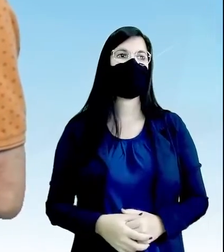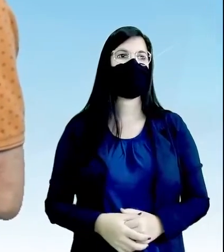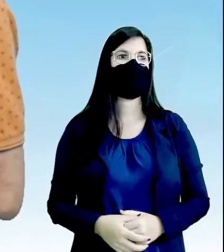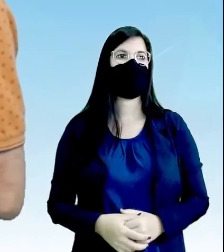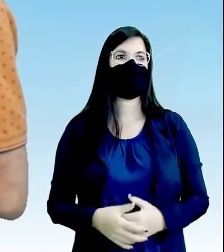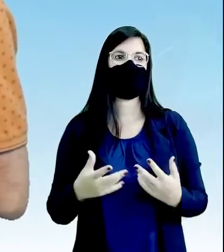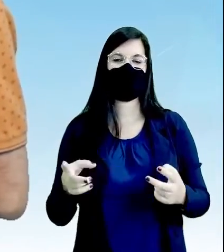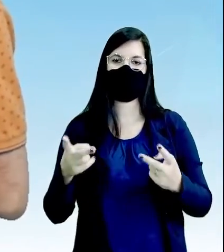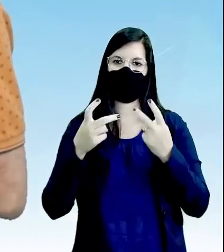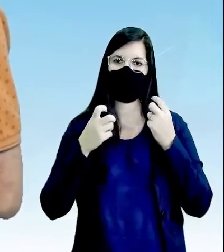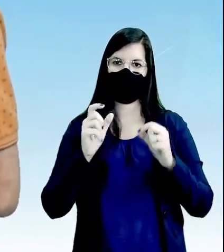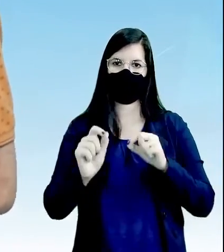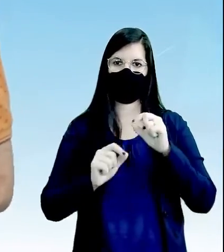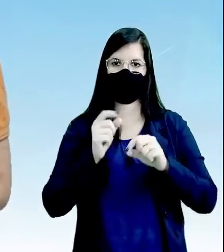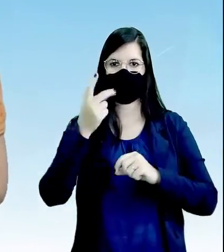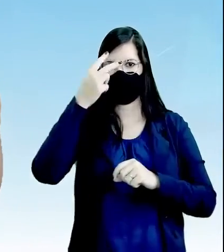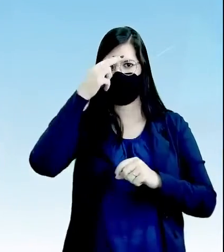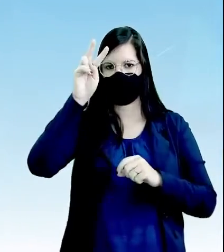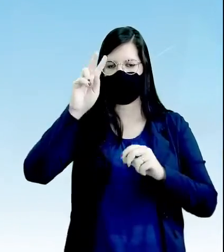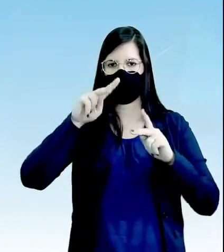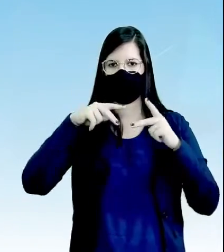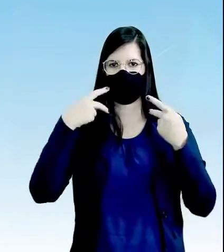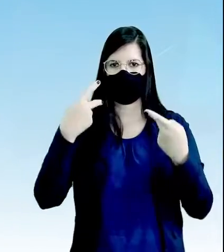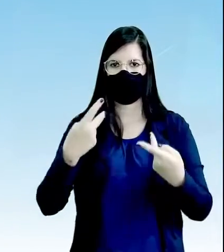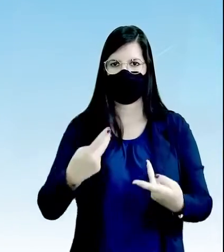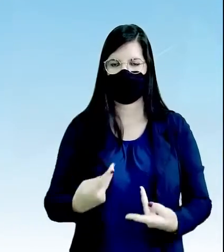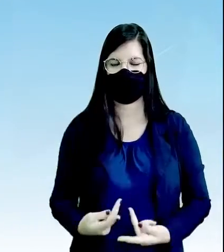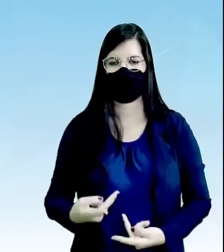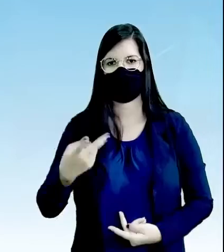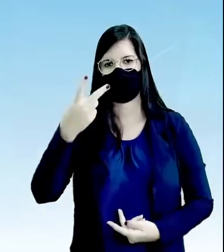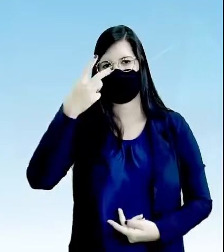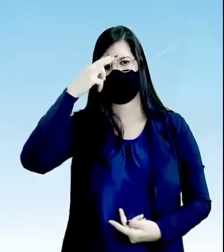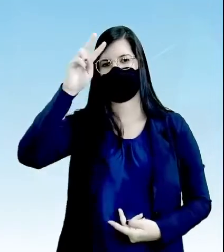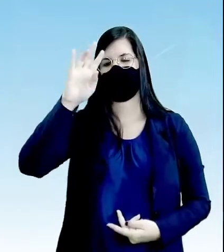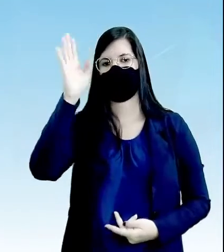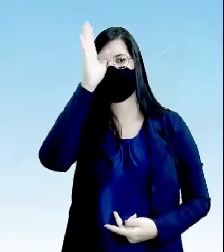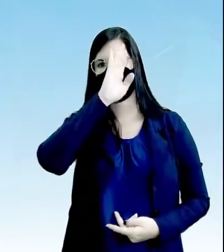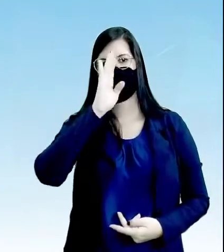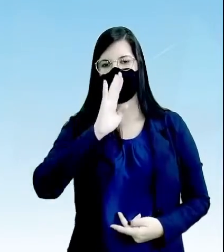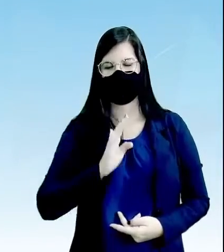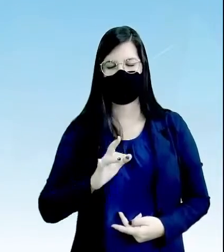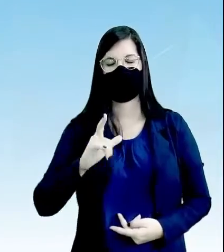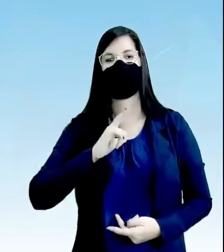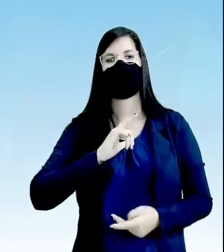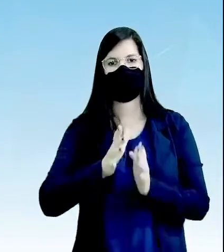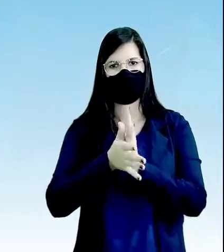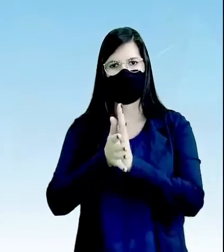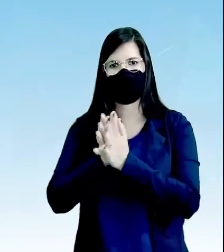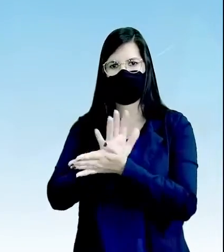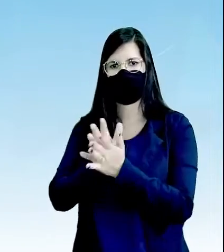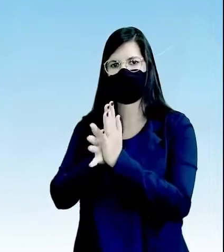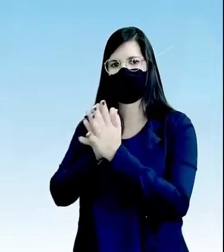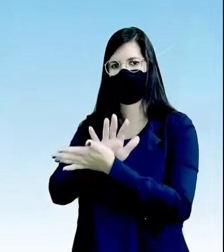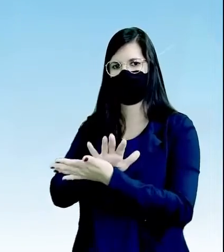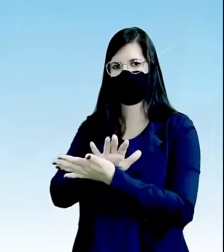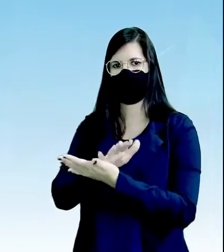já percebeu, professor, que na história da humanidade e na história do Brasil, em toda a história, existe o opressor e o oprimido, não